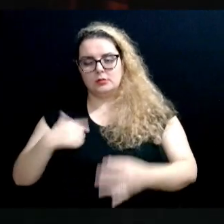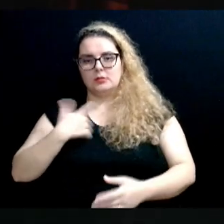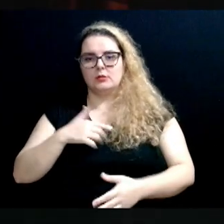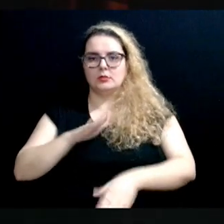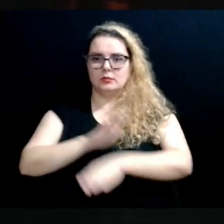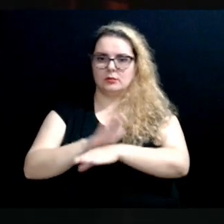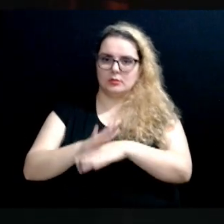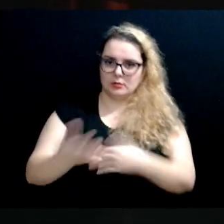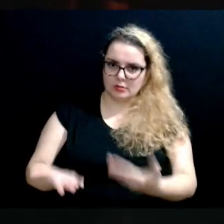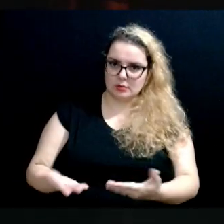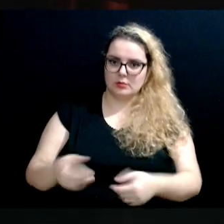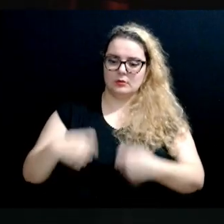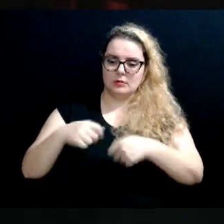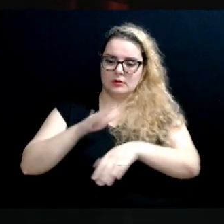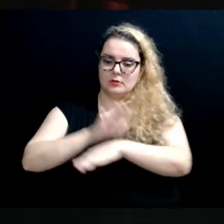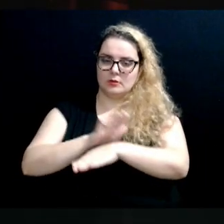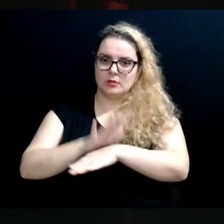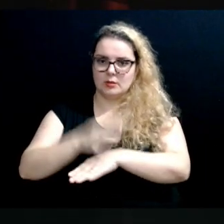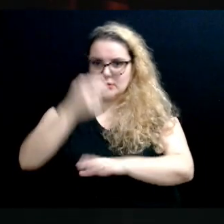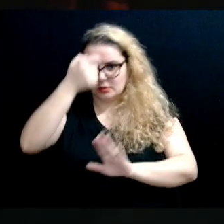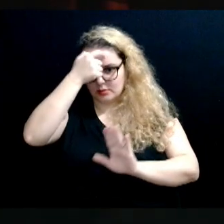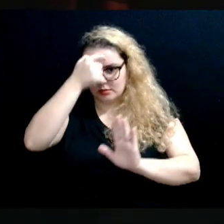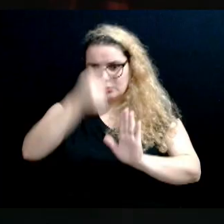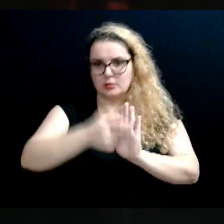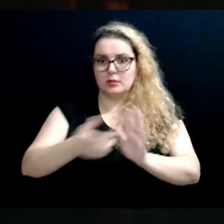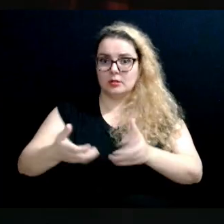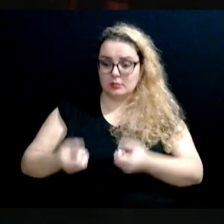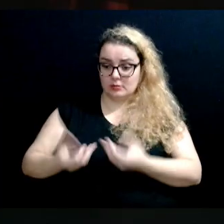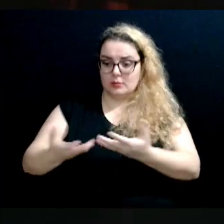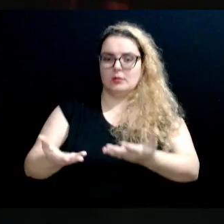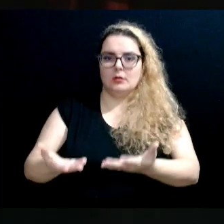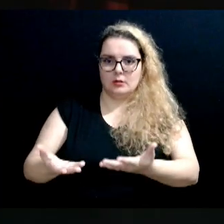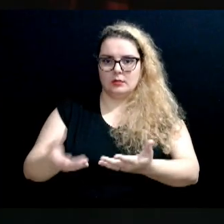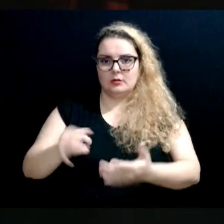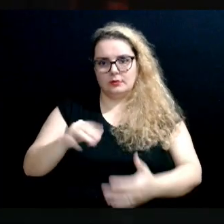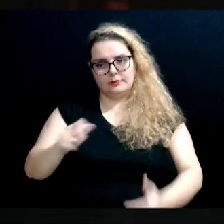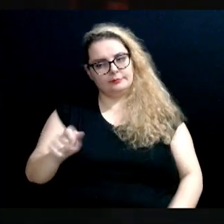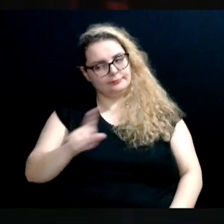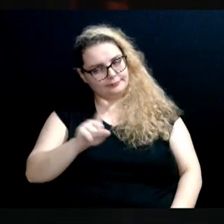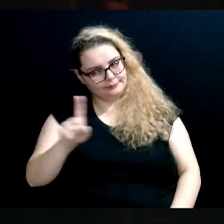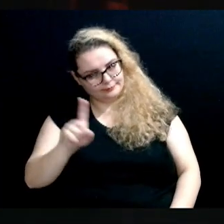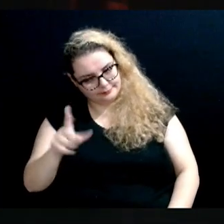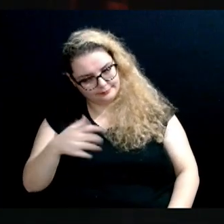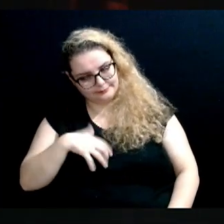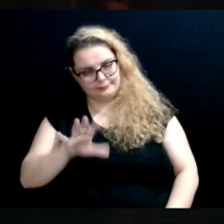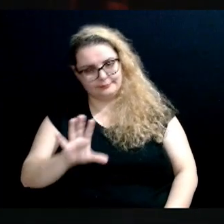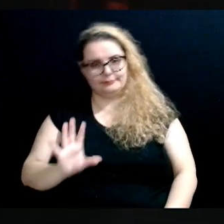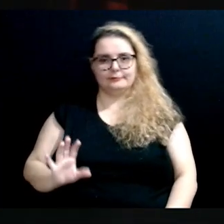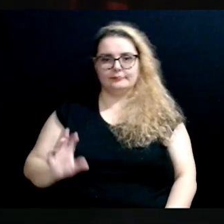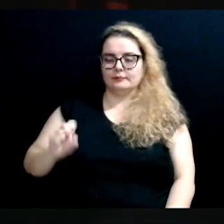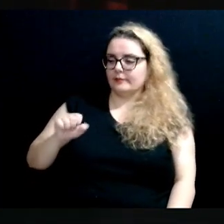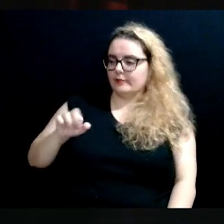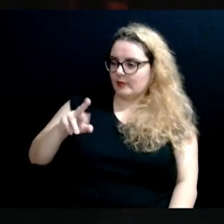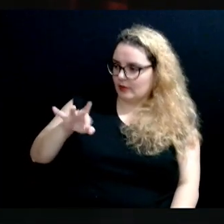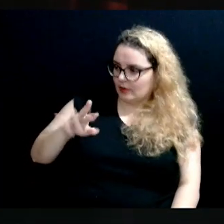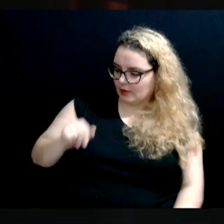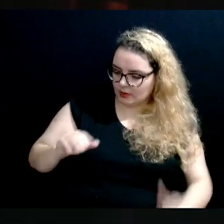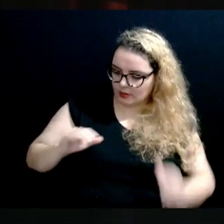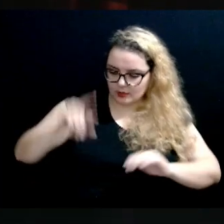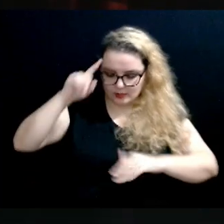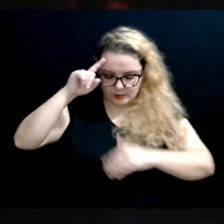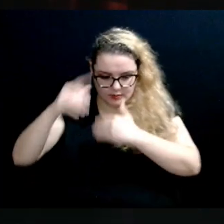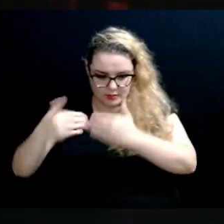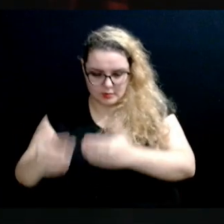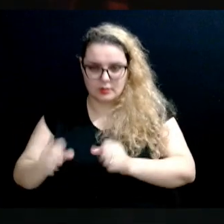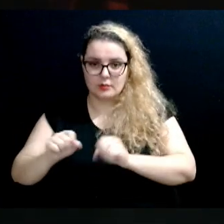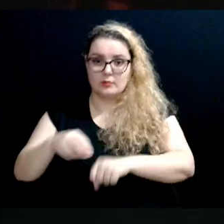ajudar a inteligência artificial. A gente quer jogar tudo aí no colo da IA? Não é desse jeito. Soraya, os comportamentos do dia a dia que podem indicar que